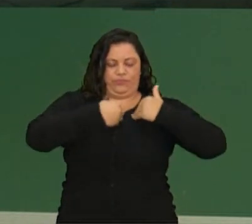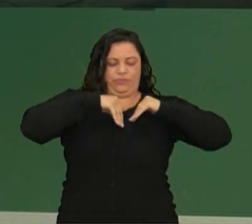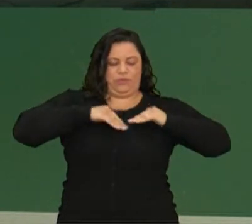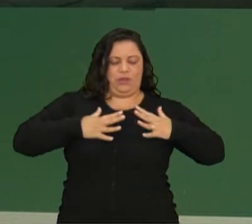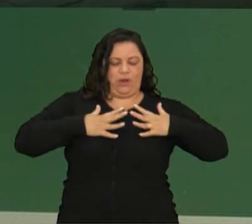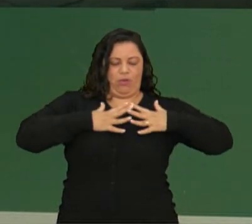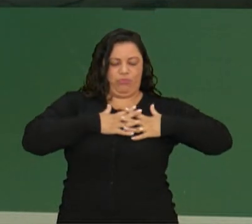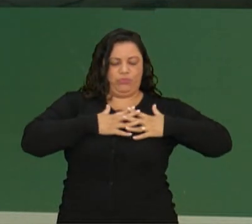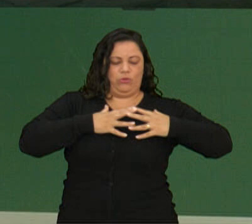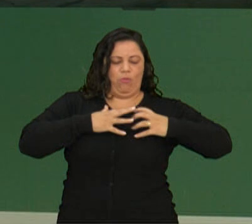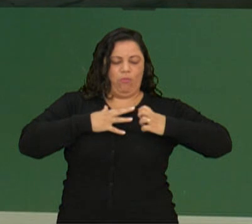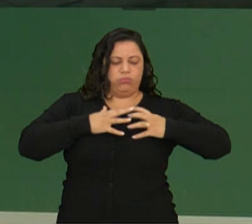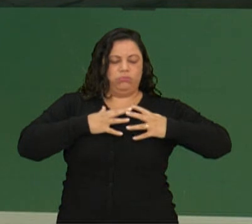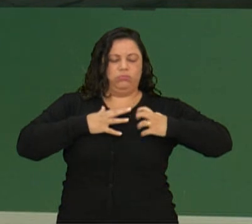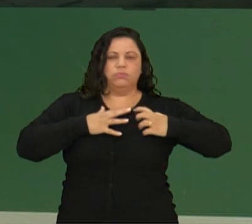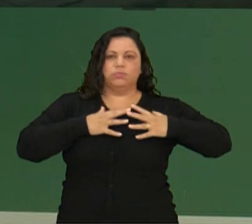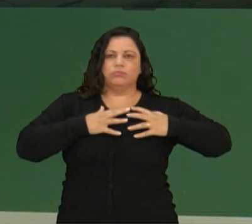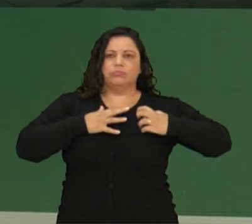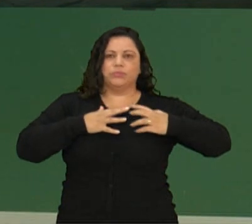vital, tá?